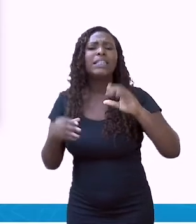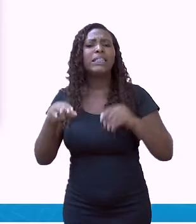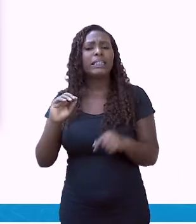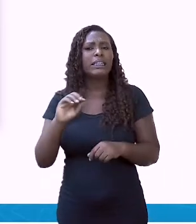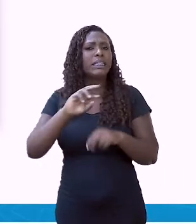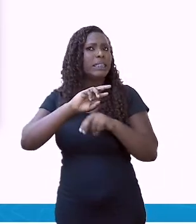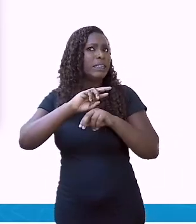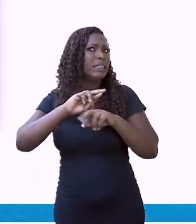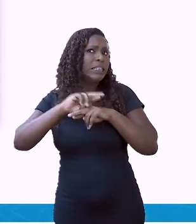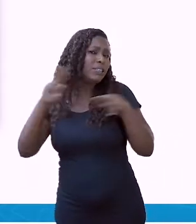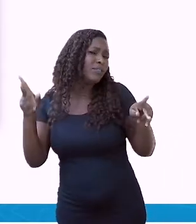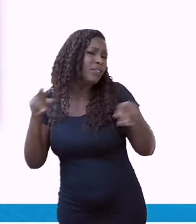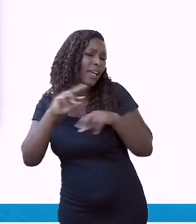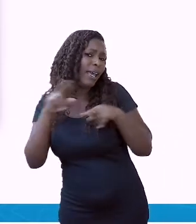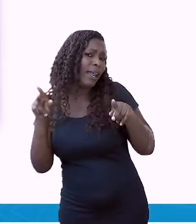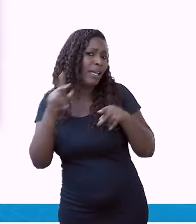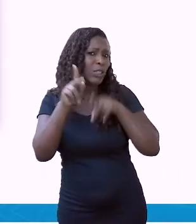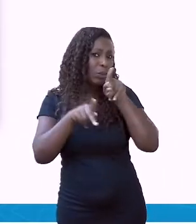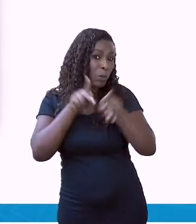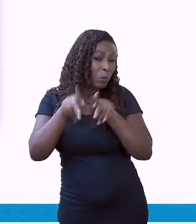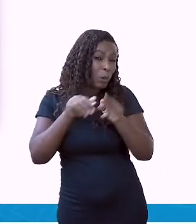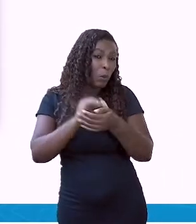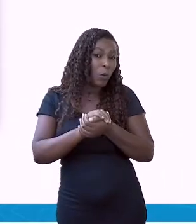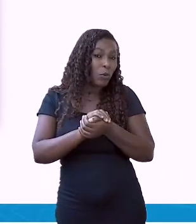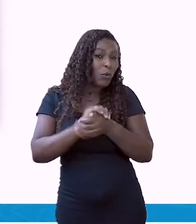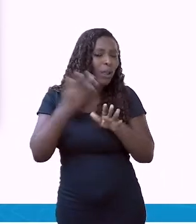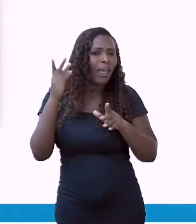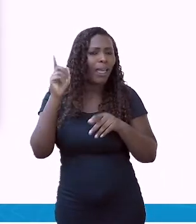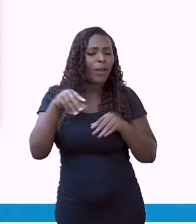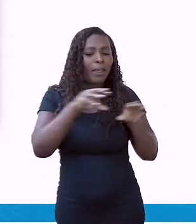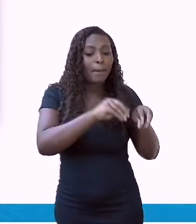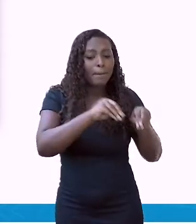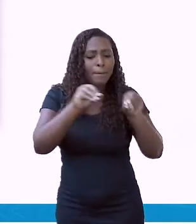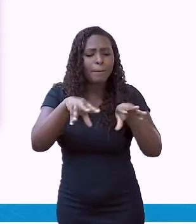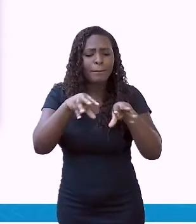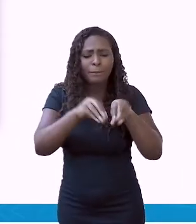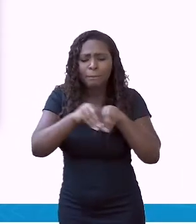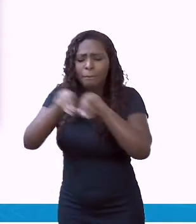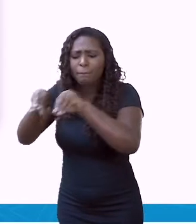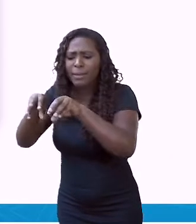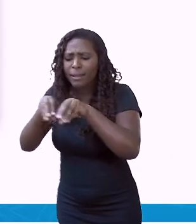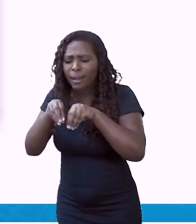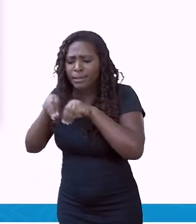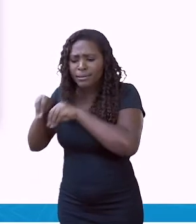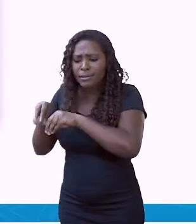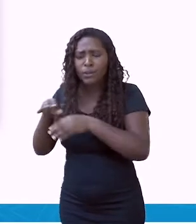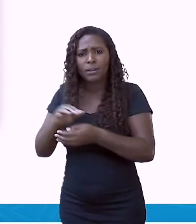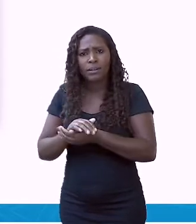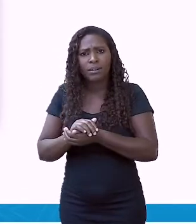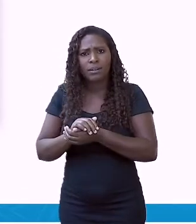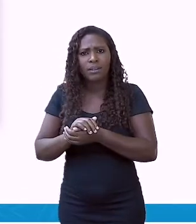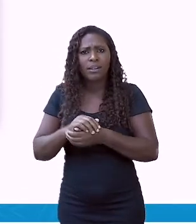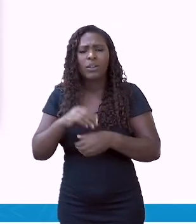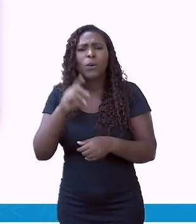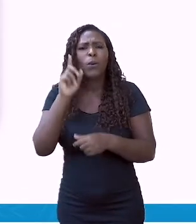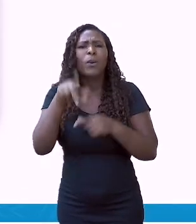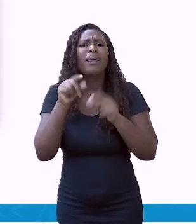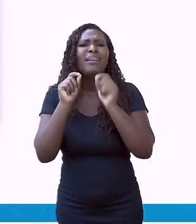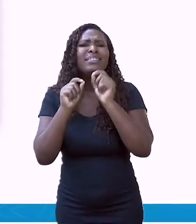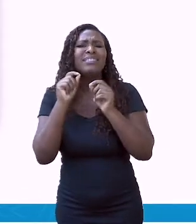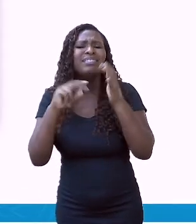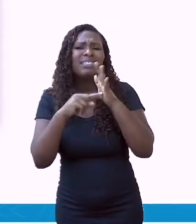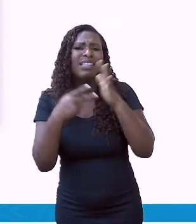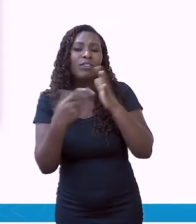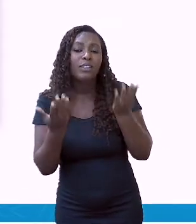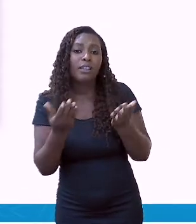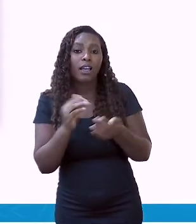vamos falar um pouquinho sobre migrações da população. e o que que é essa migração? Migração é o